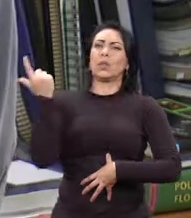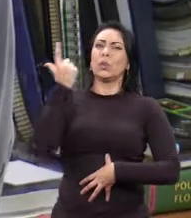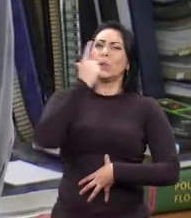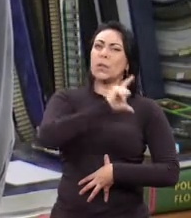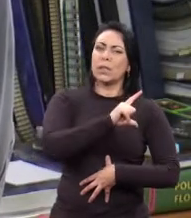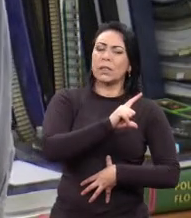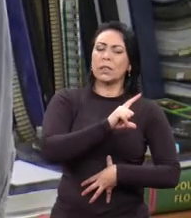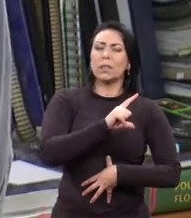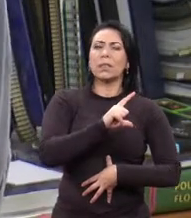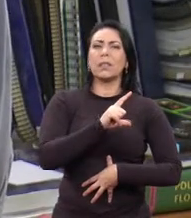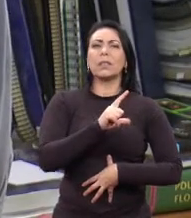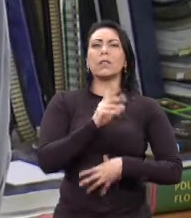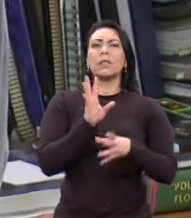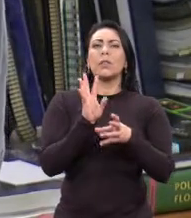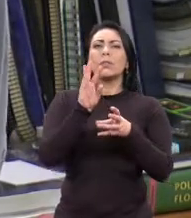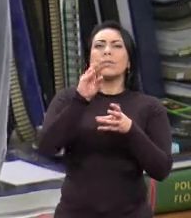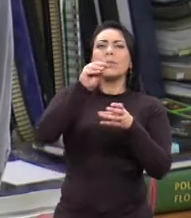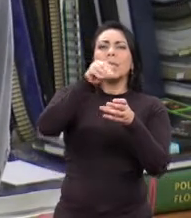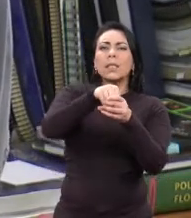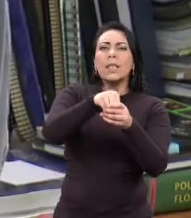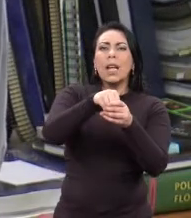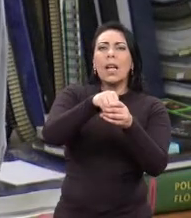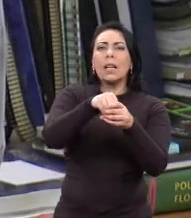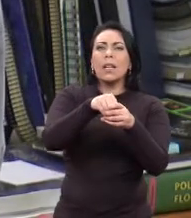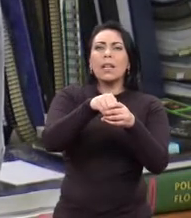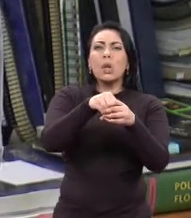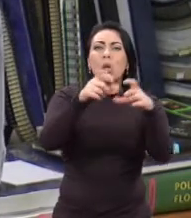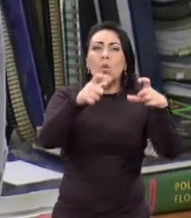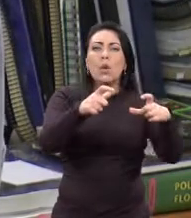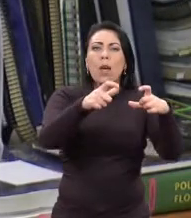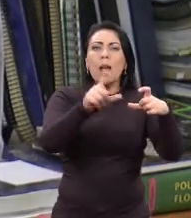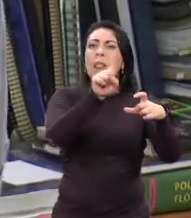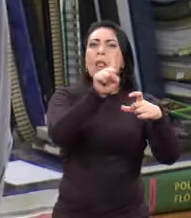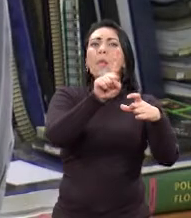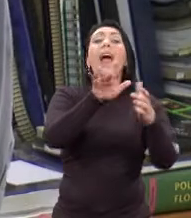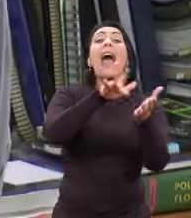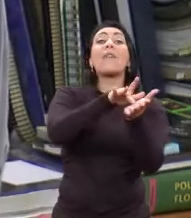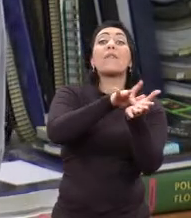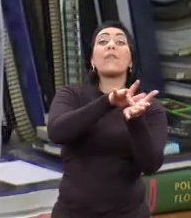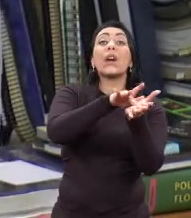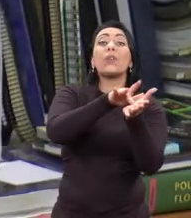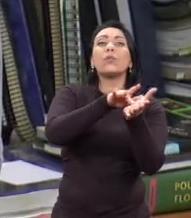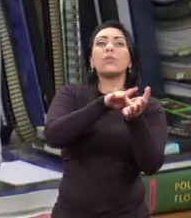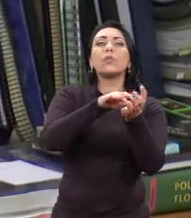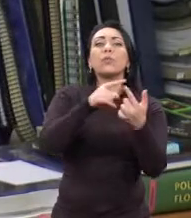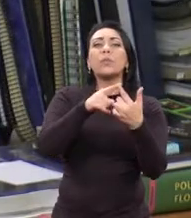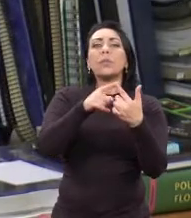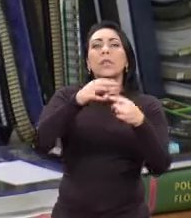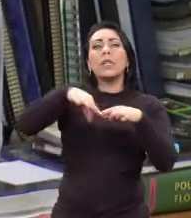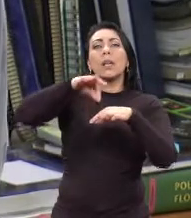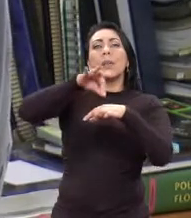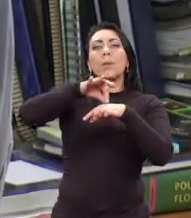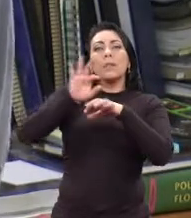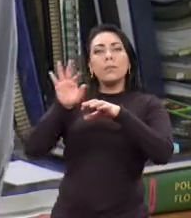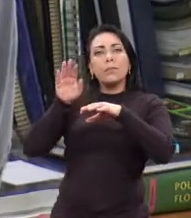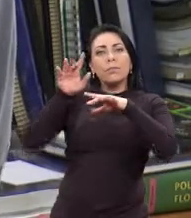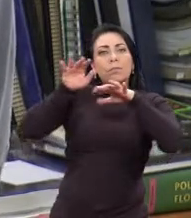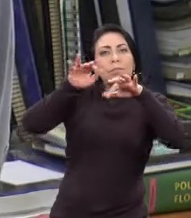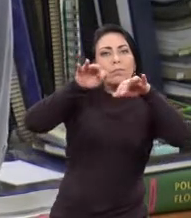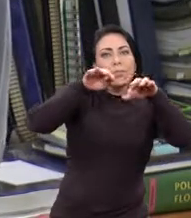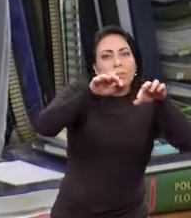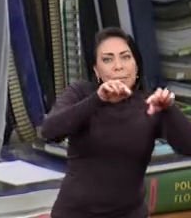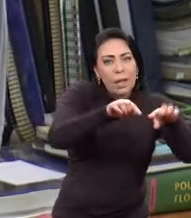e maneiras de conseguir implantar ninhos artificiais